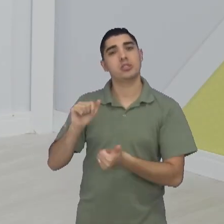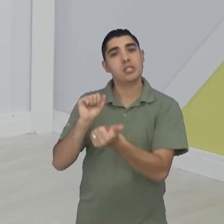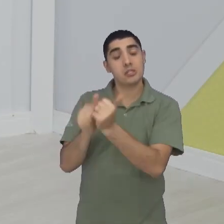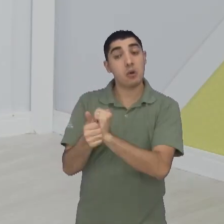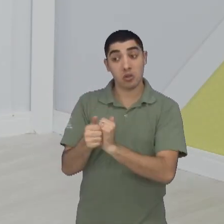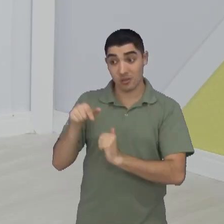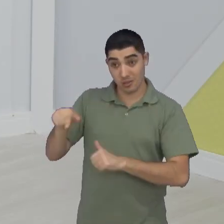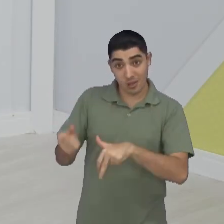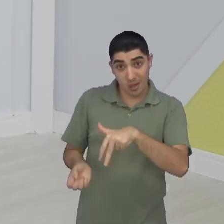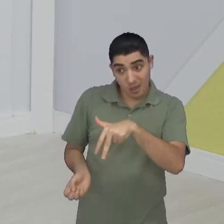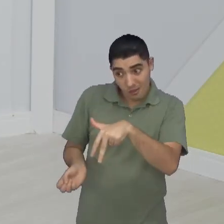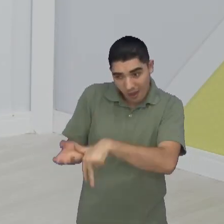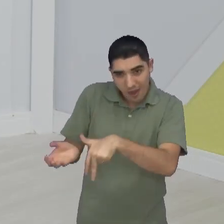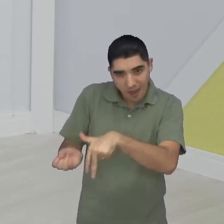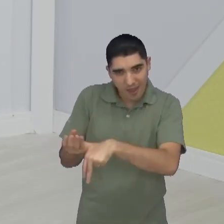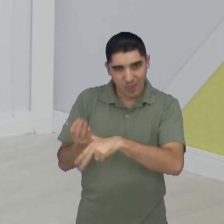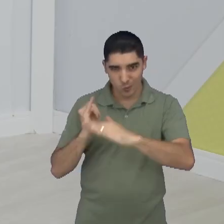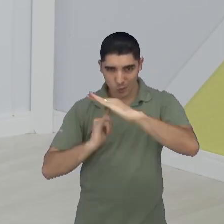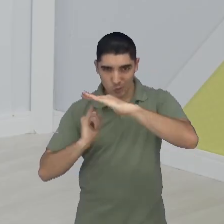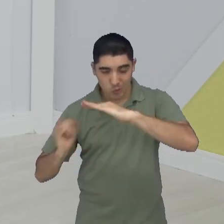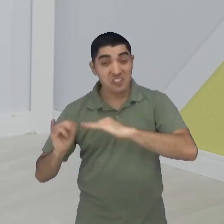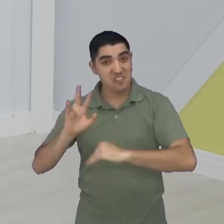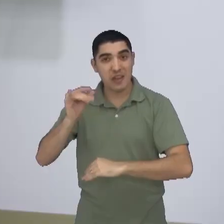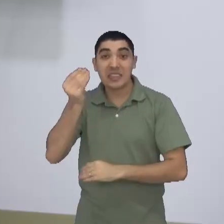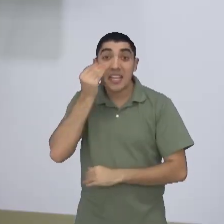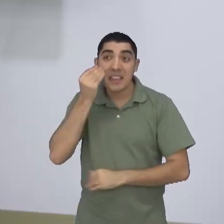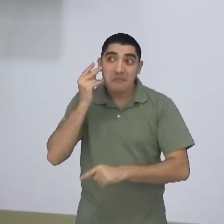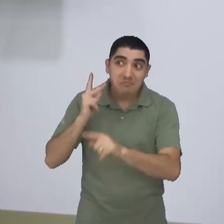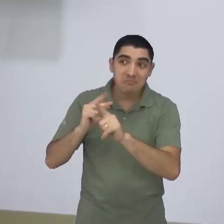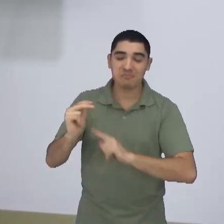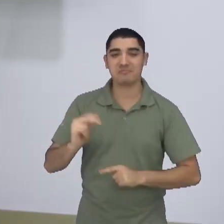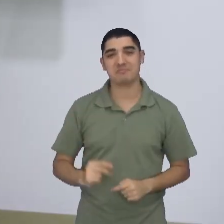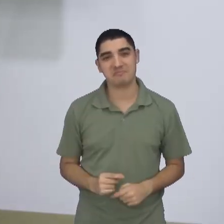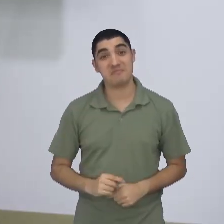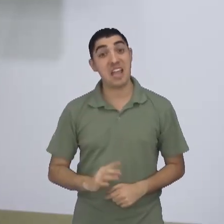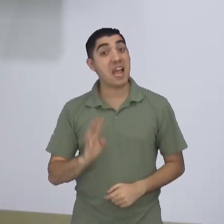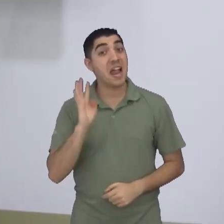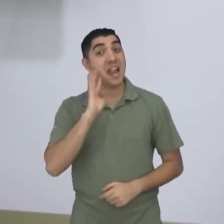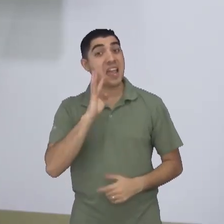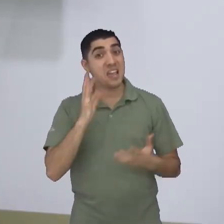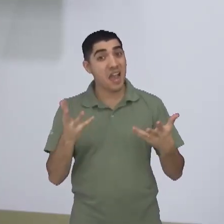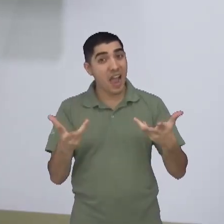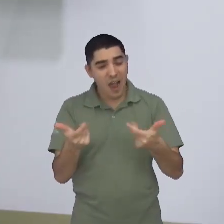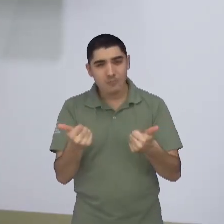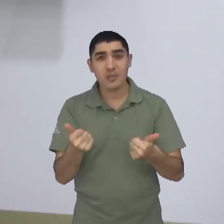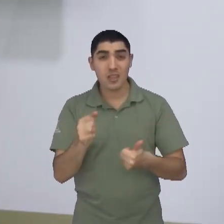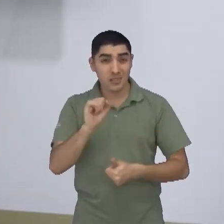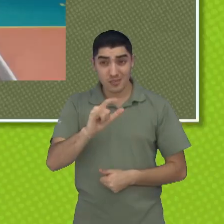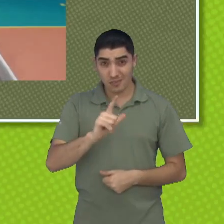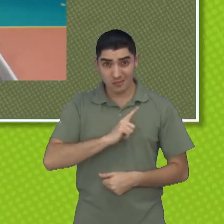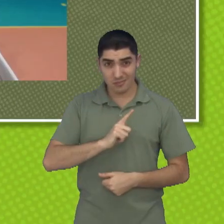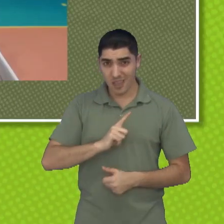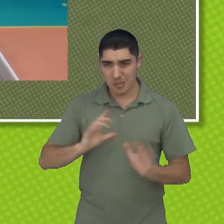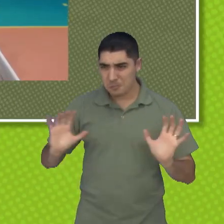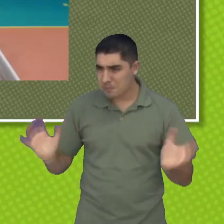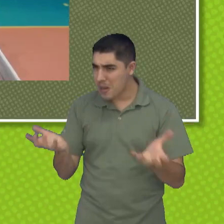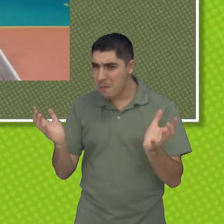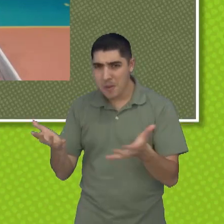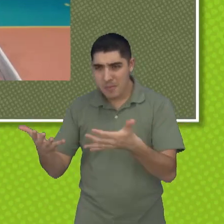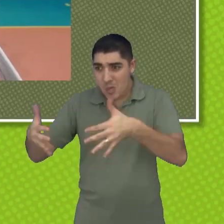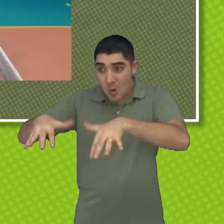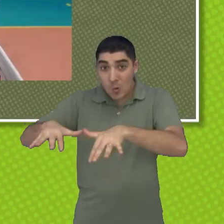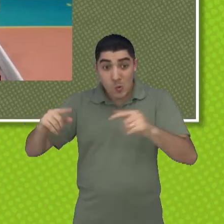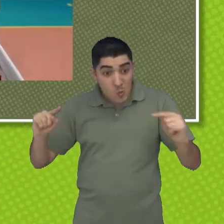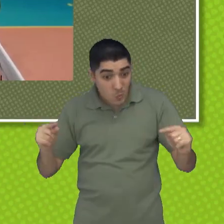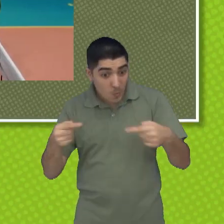Instituto Athlon vai estar lá também tentando conquistar uma medalha, Paulo. Legal, Bruno. Tudo que promove a inclusão e está conectado com o esporte é